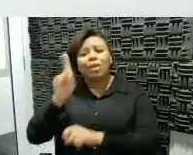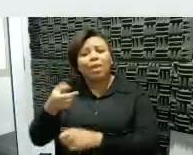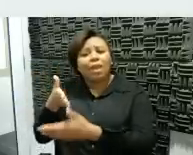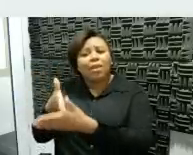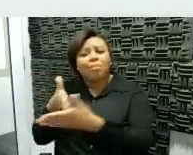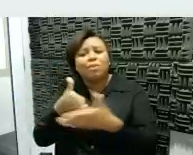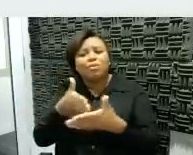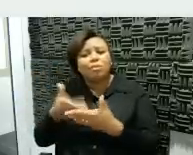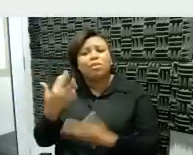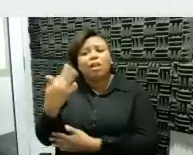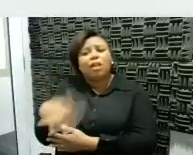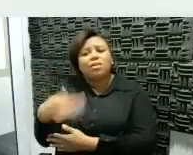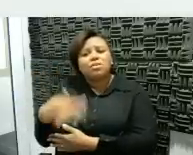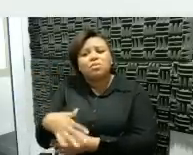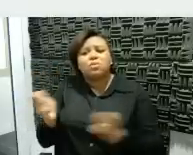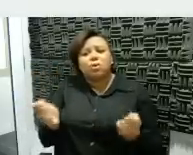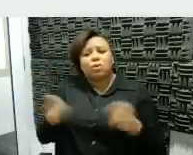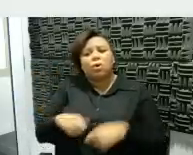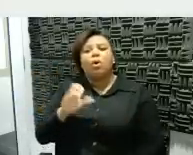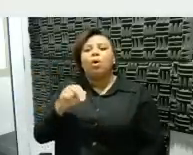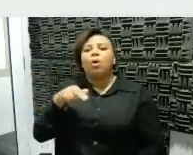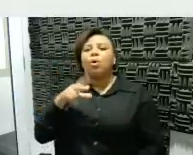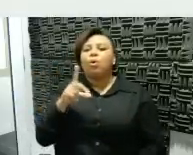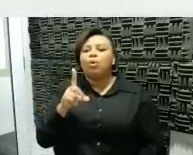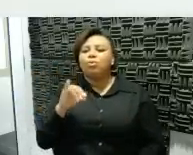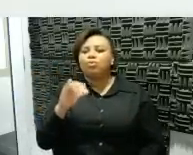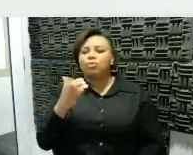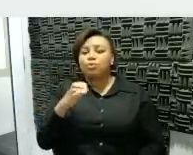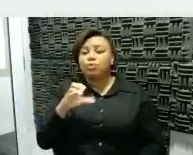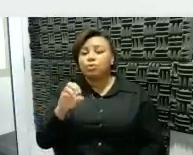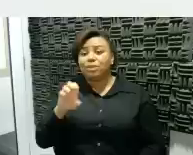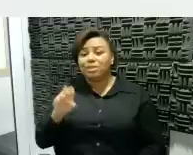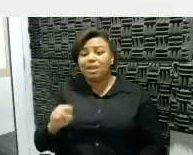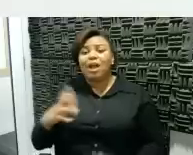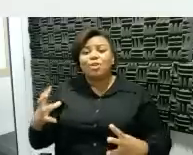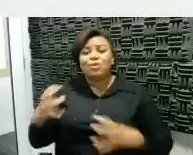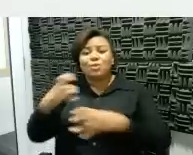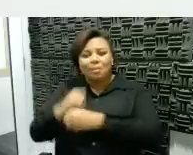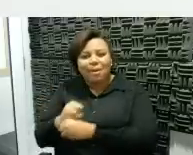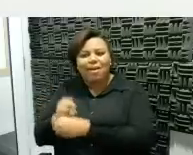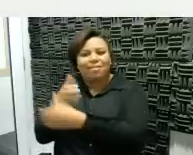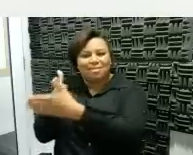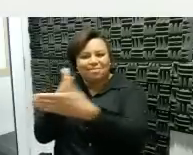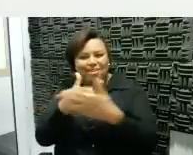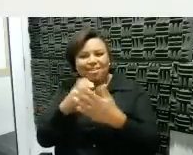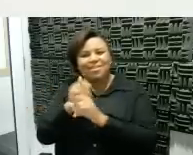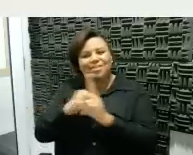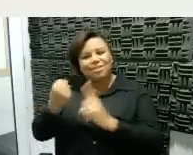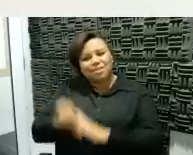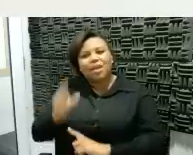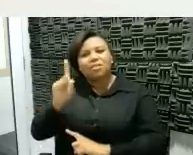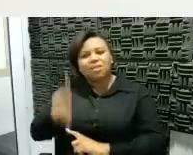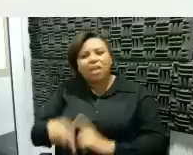né né que somadas estou colocando aqui um mais as barreiras sociais definem Então o que é